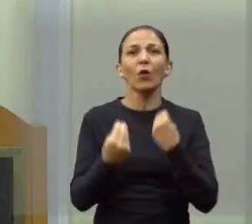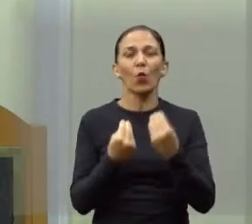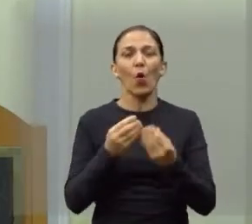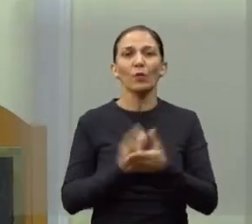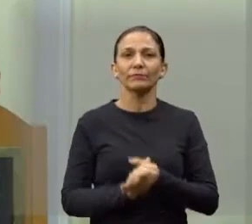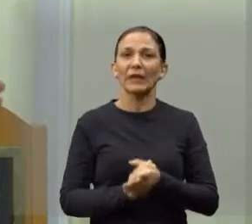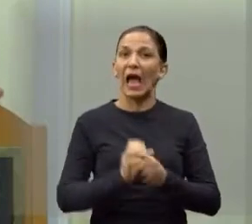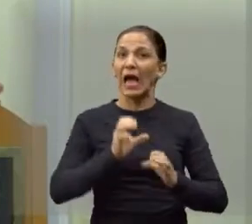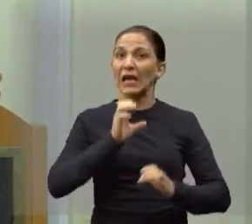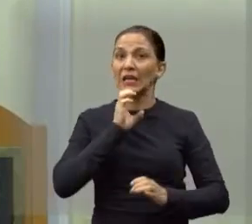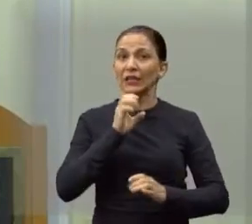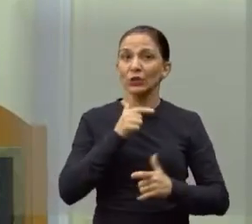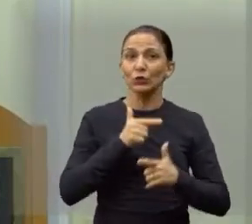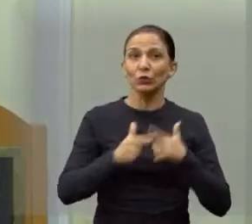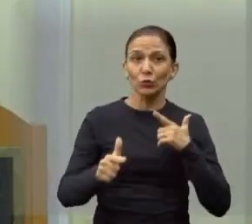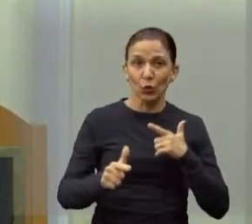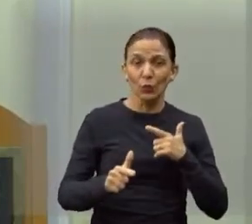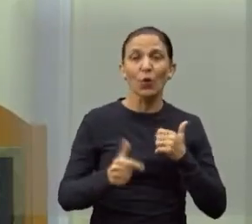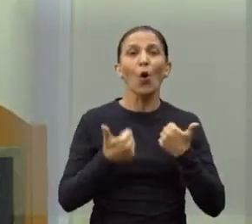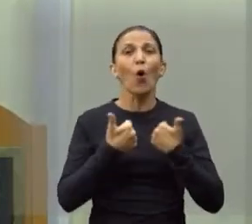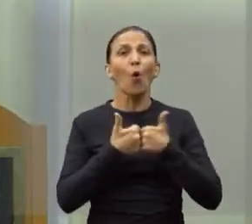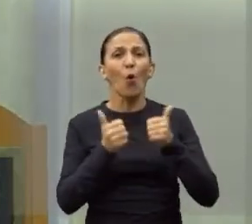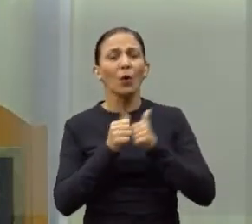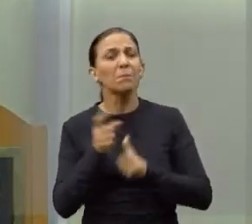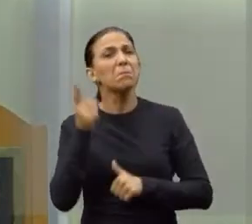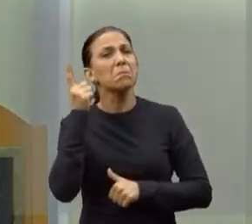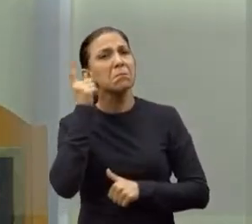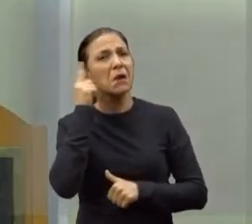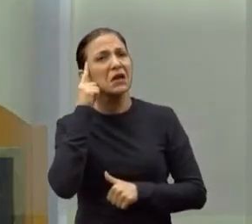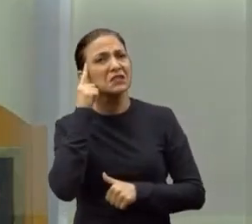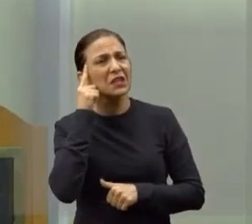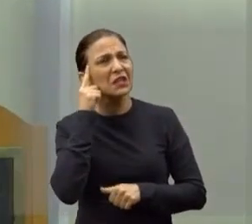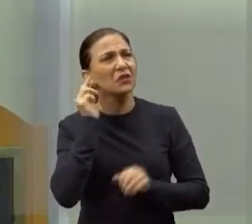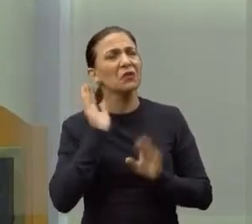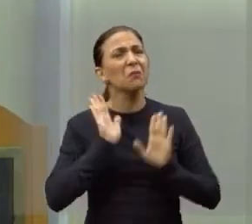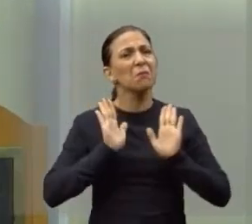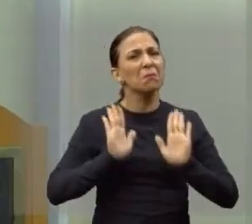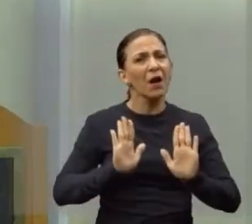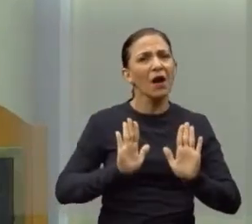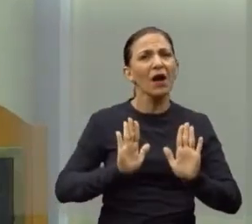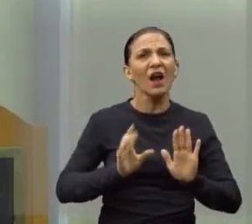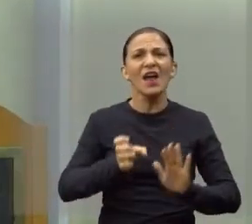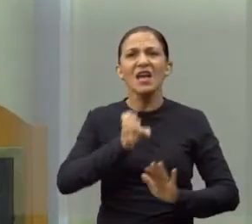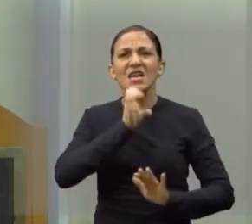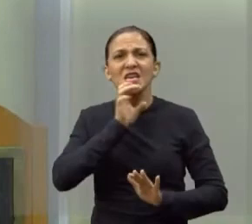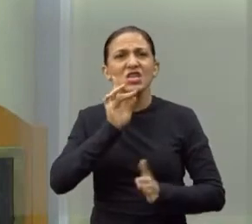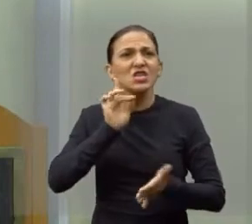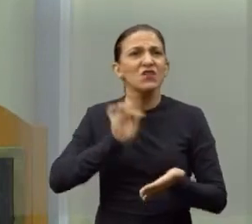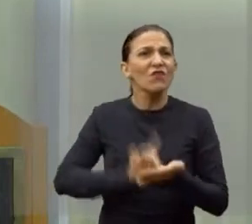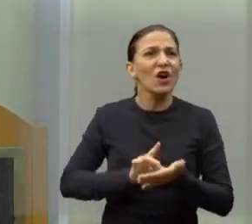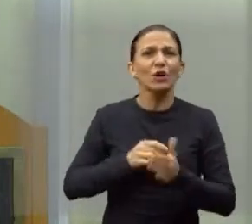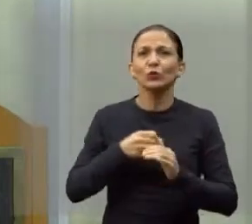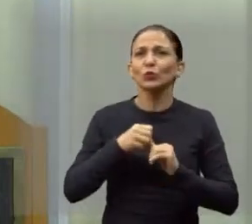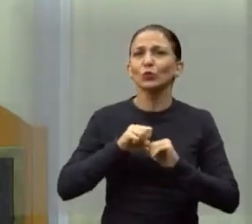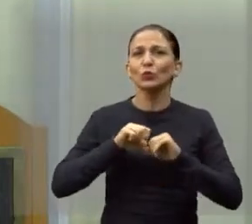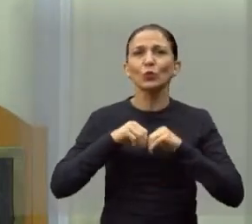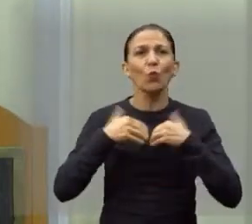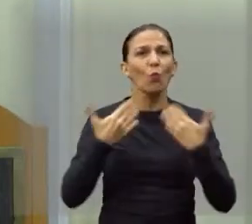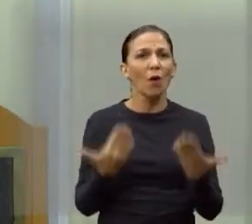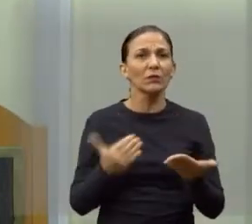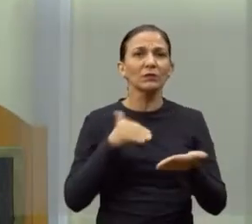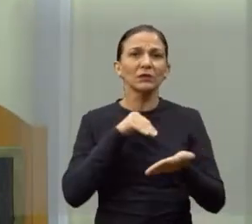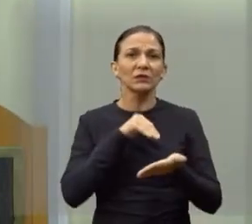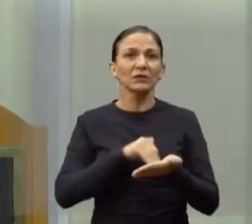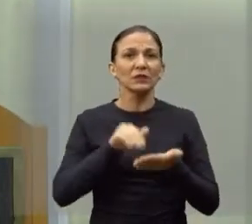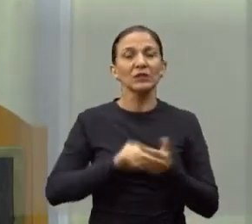uma crítica com relação à aquisição de ônibus. Aí depois eu pensei, mas pera, qual que é a crítica efetivamente? Porque a Secretaria